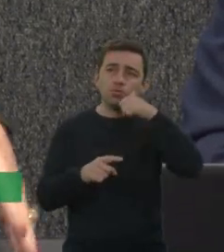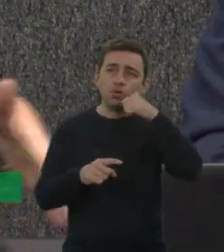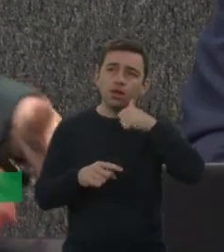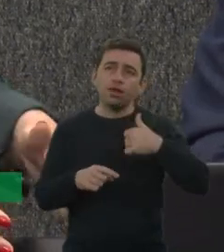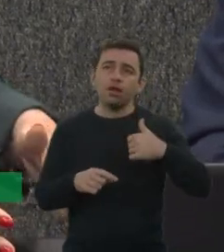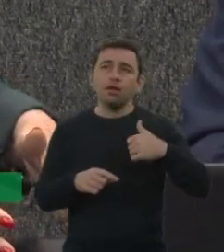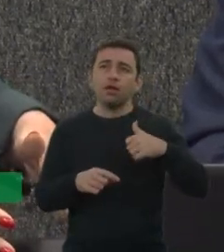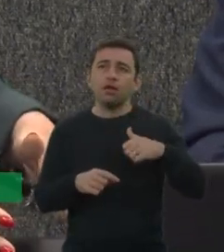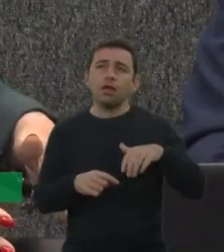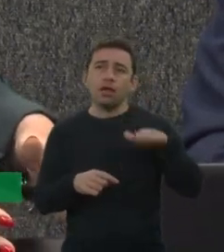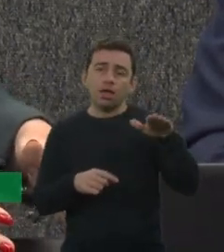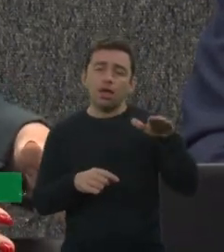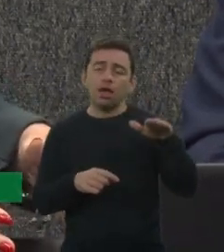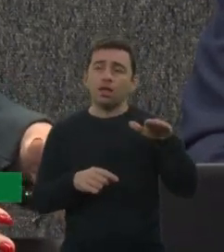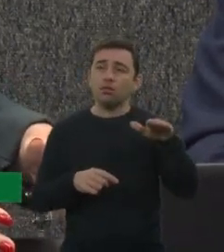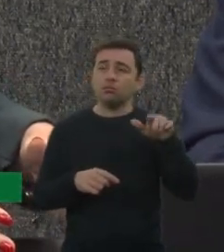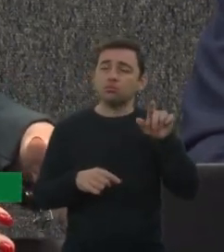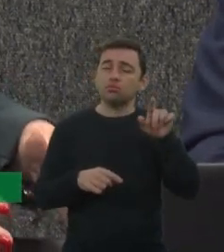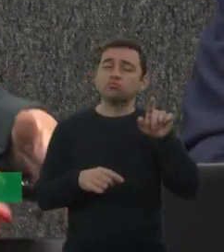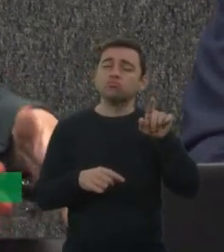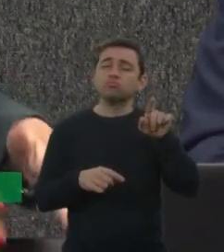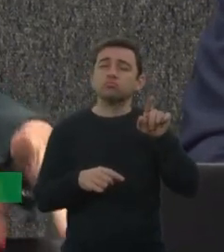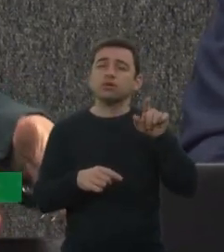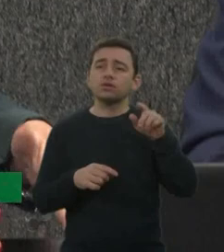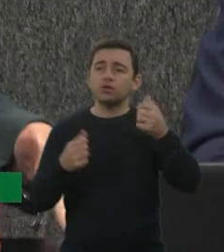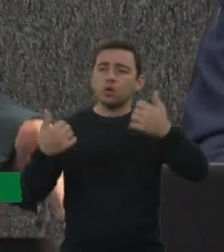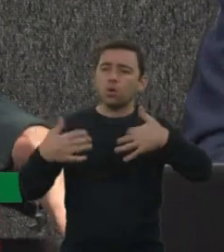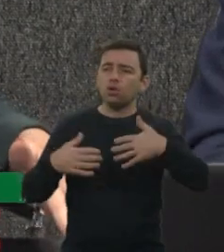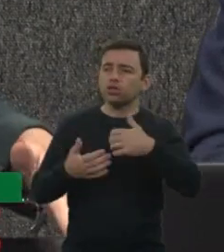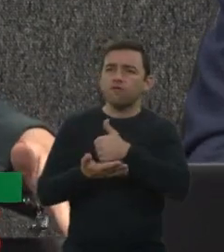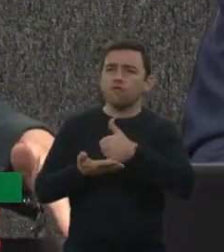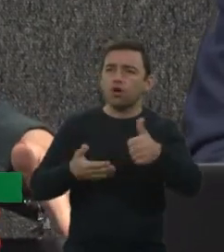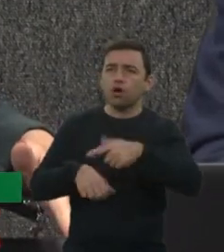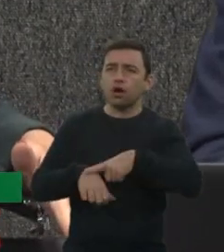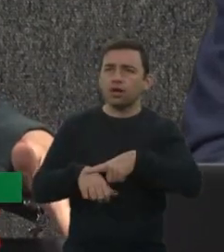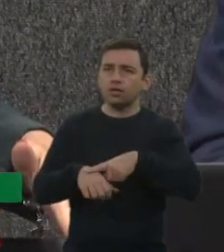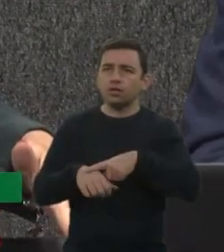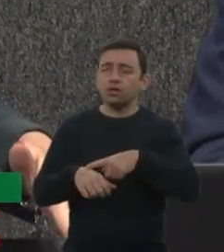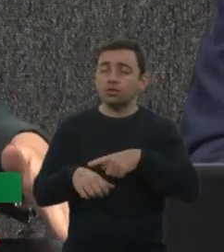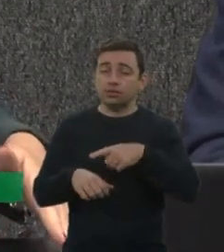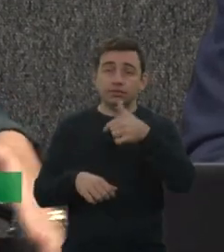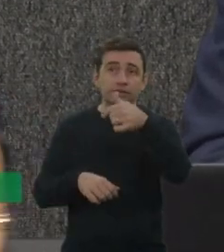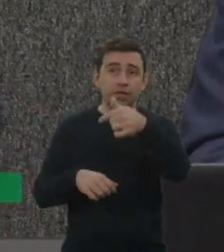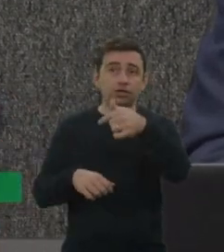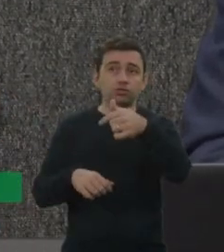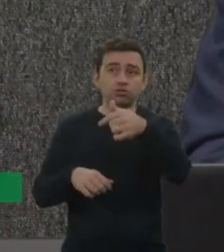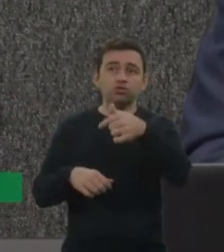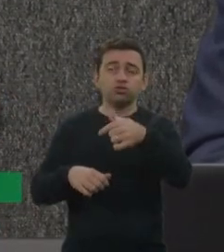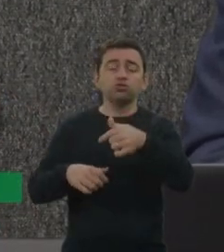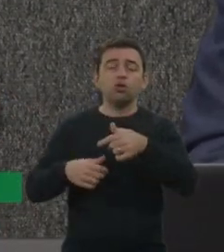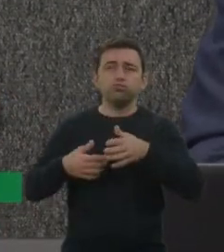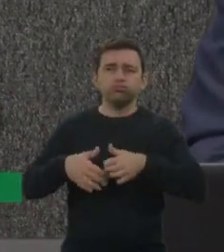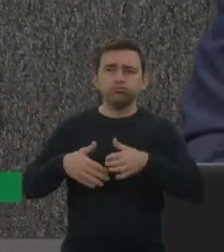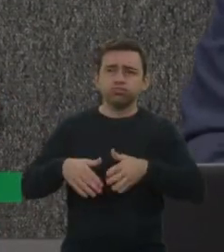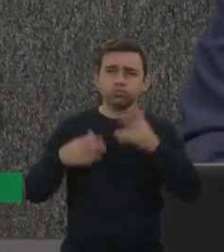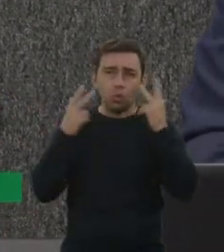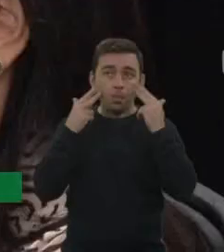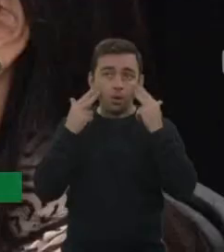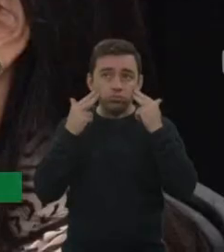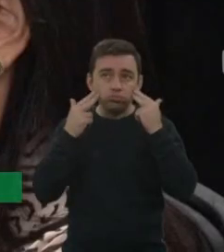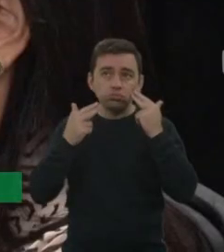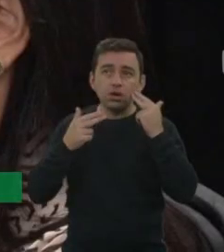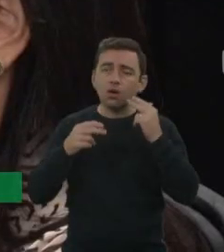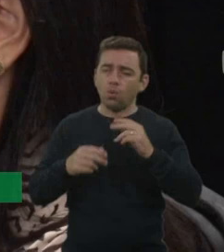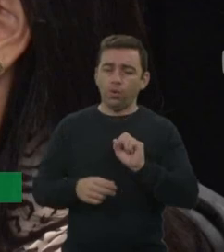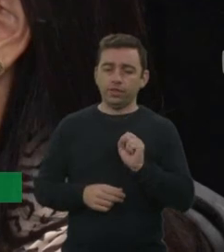que estava passando da hora. E não era porque tinha tido 7 filhos de parto normal que o oitavo também poderia ser